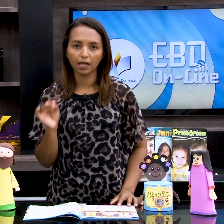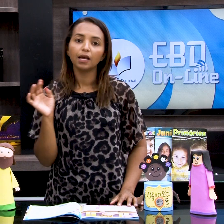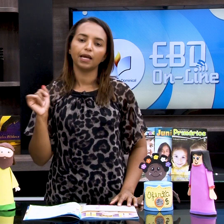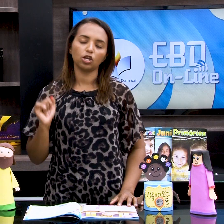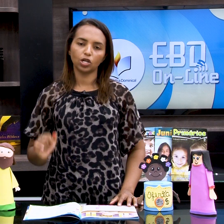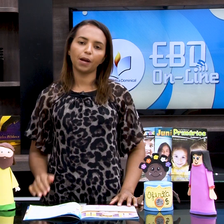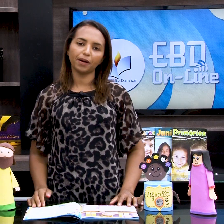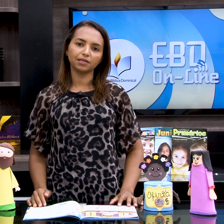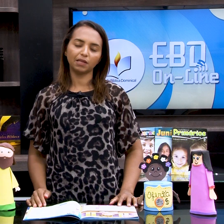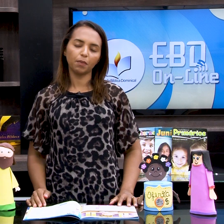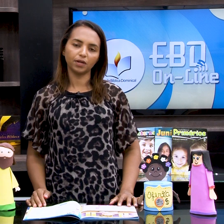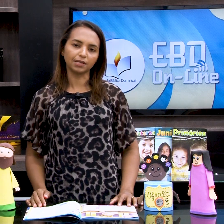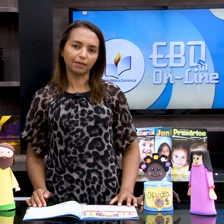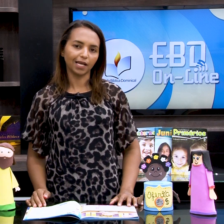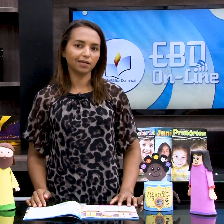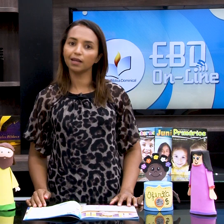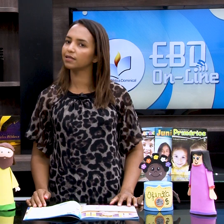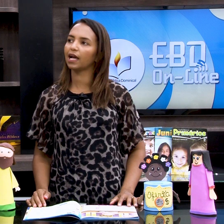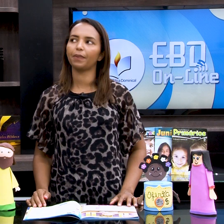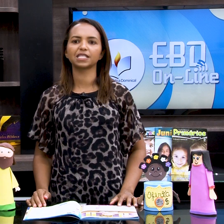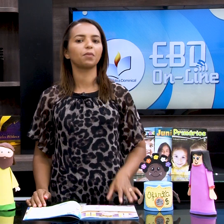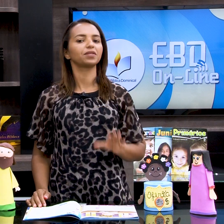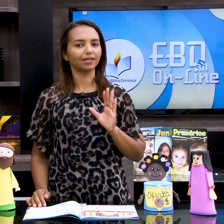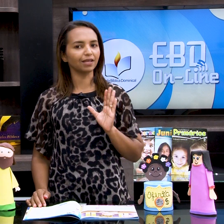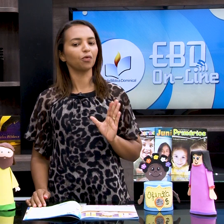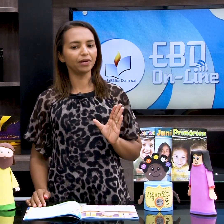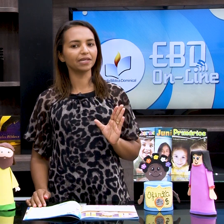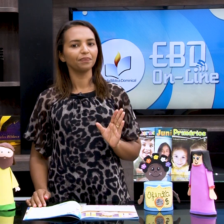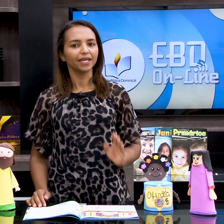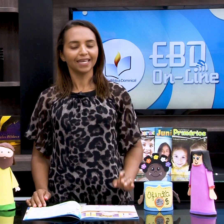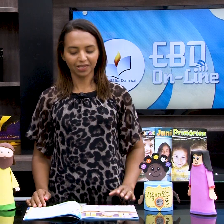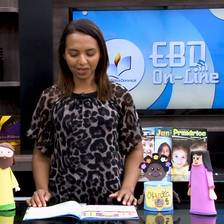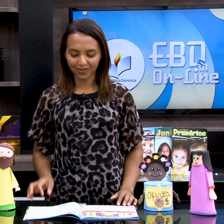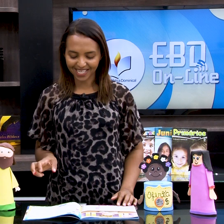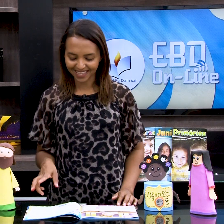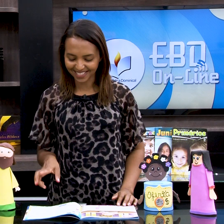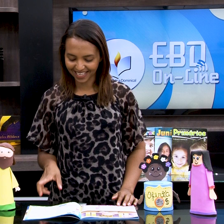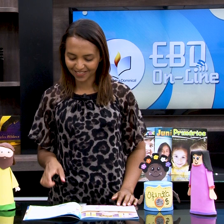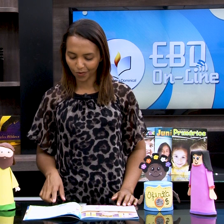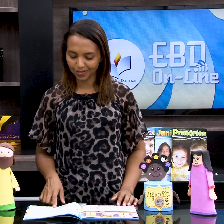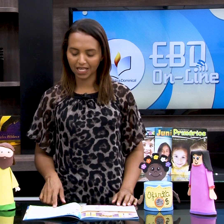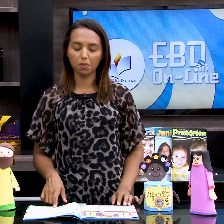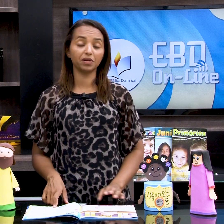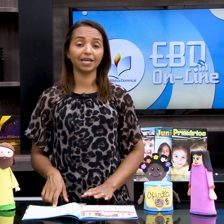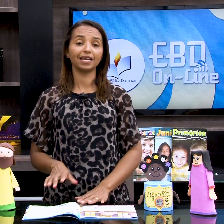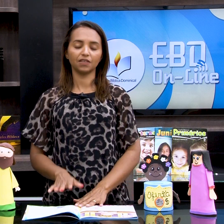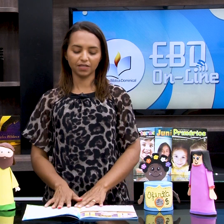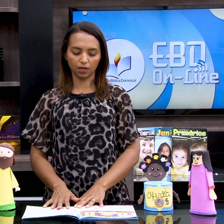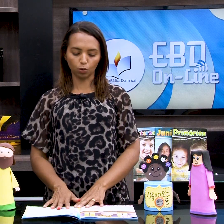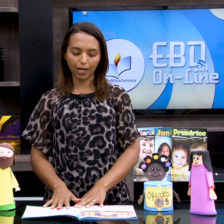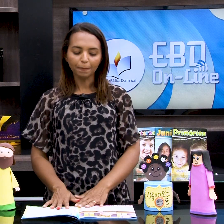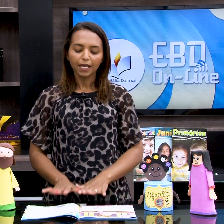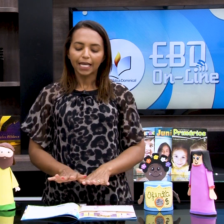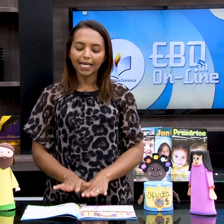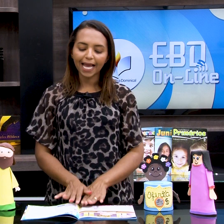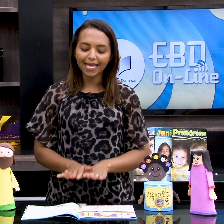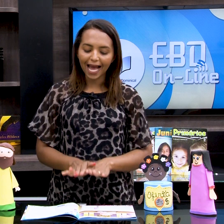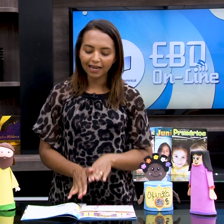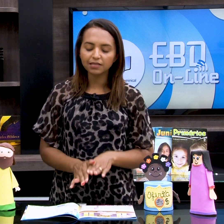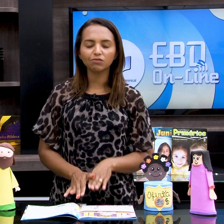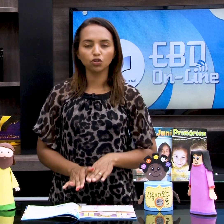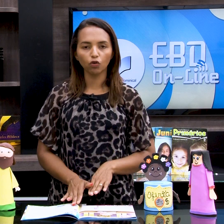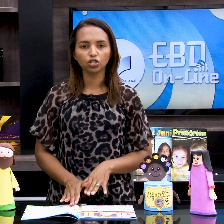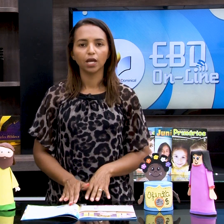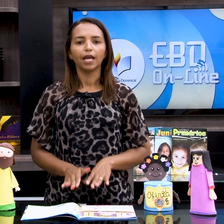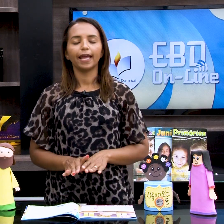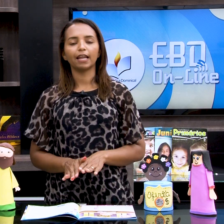certeza Elas têm capacidade de memorizar a criança tem capacidade de memorizar tanta coisa então eu tenho certeza que elas vão conseguir memorizar esse versículo tá E aí